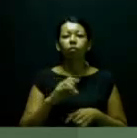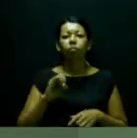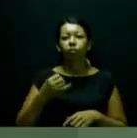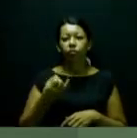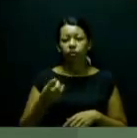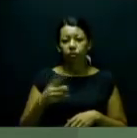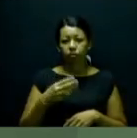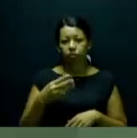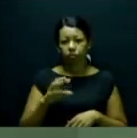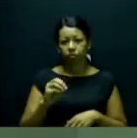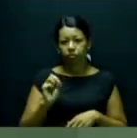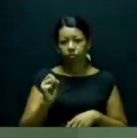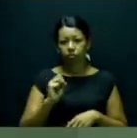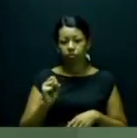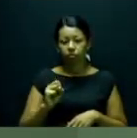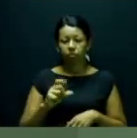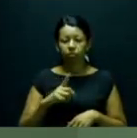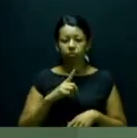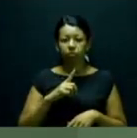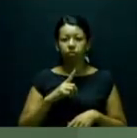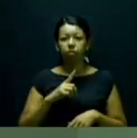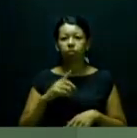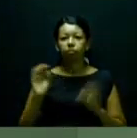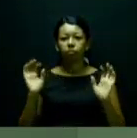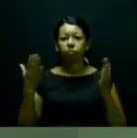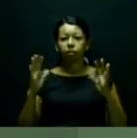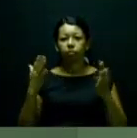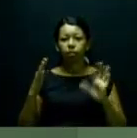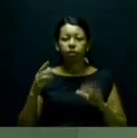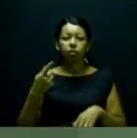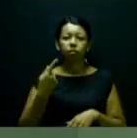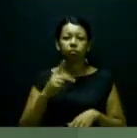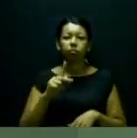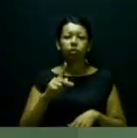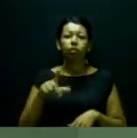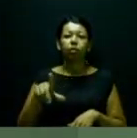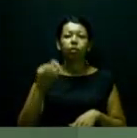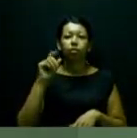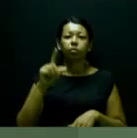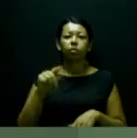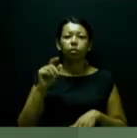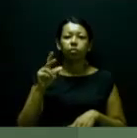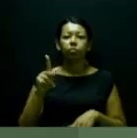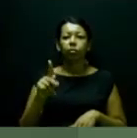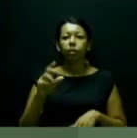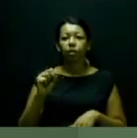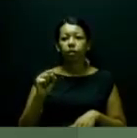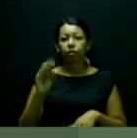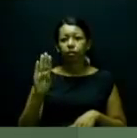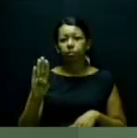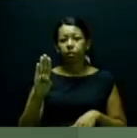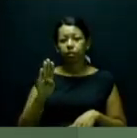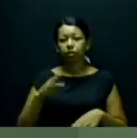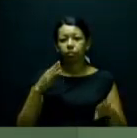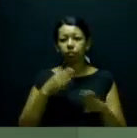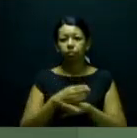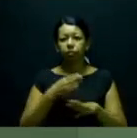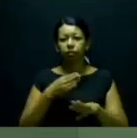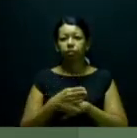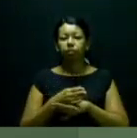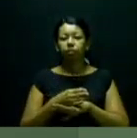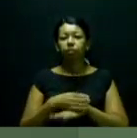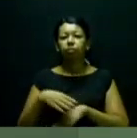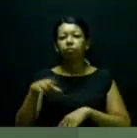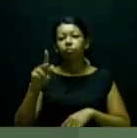esses 30 segundos que resta e parabenizá-lo por ter escolhido o PSB, estar fazendo parte da família